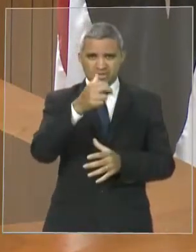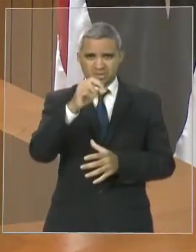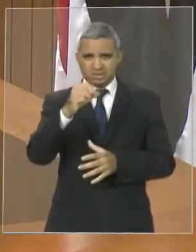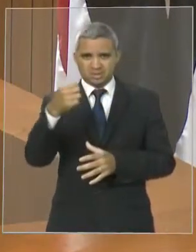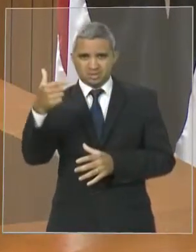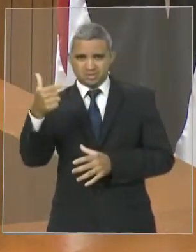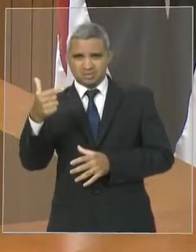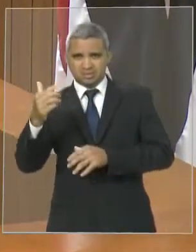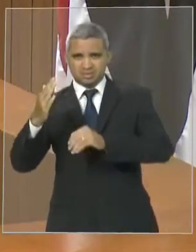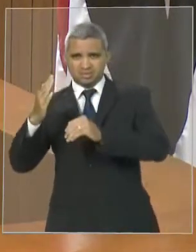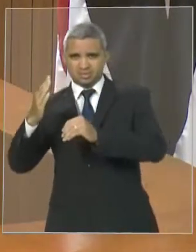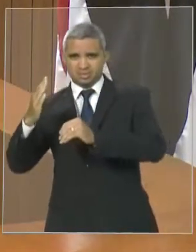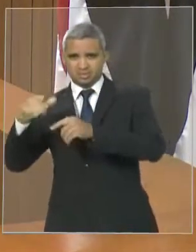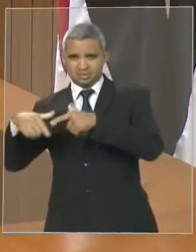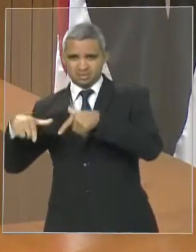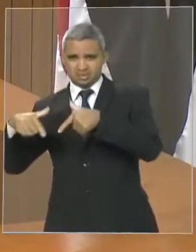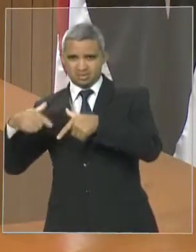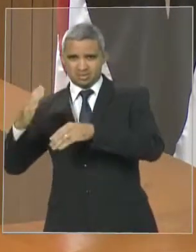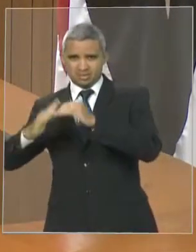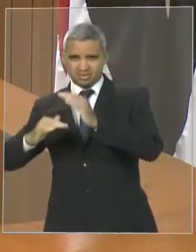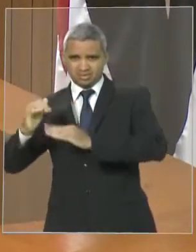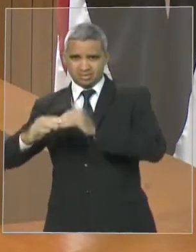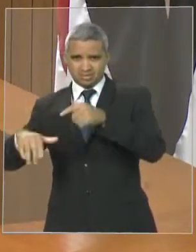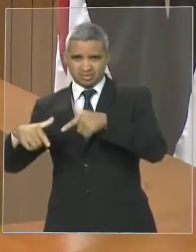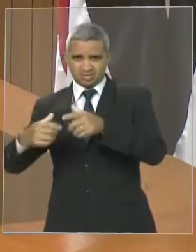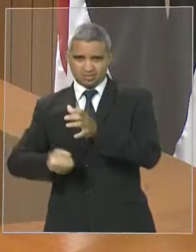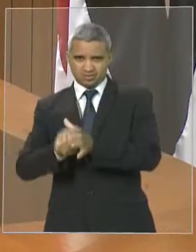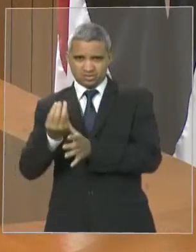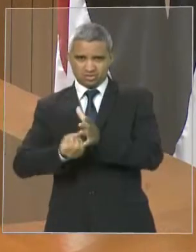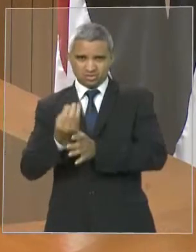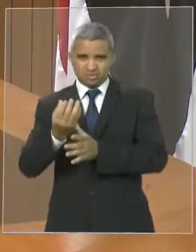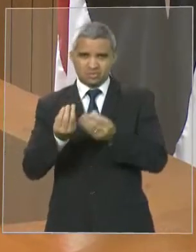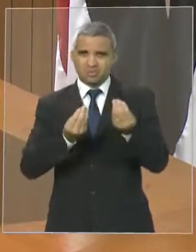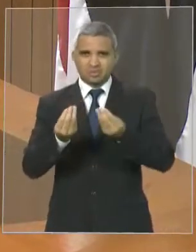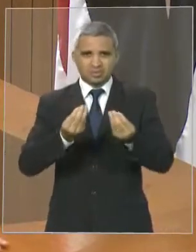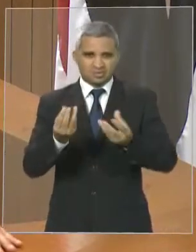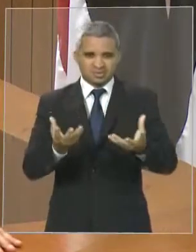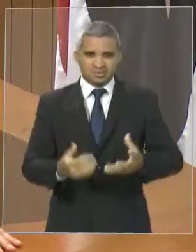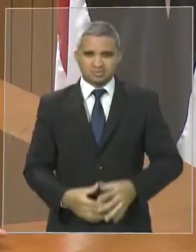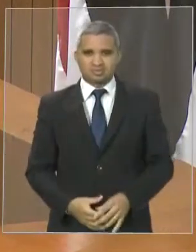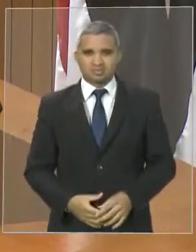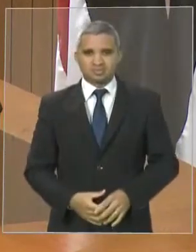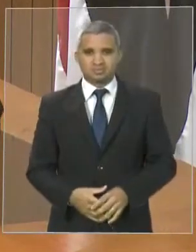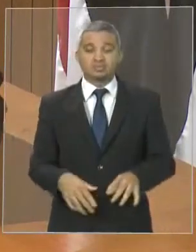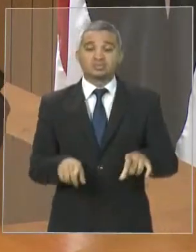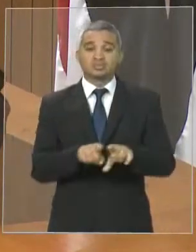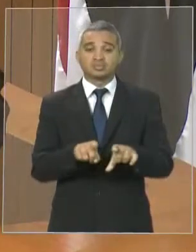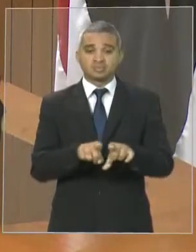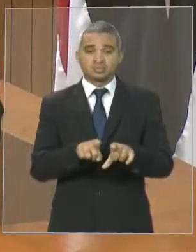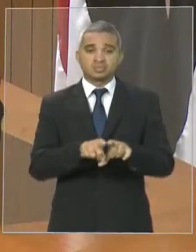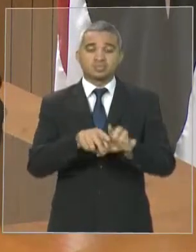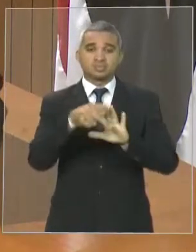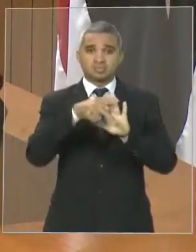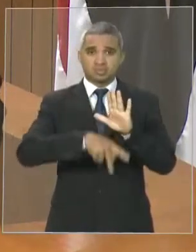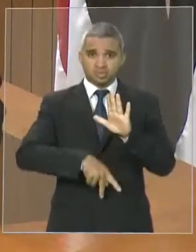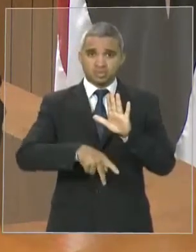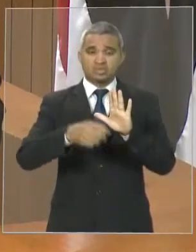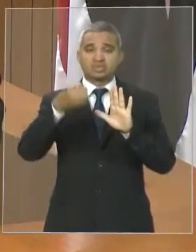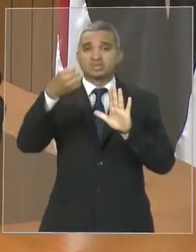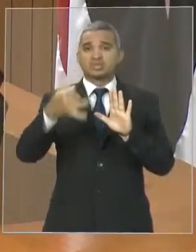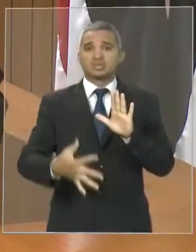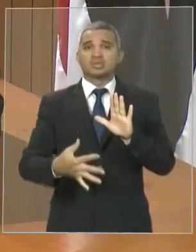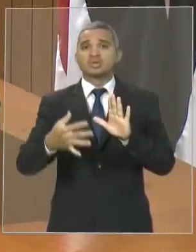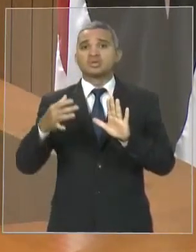diz exatamente isso. Dá a possibilidade dos comerciantes parcelarem os débitos, deputado Souza